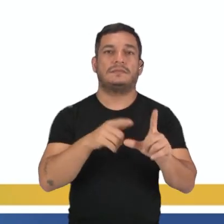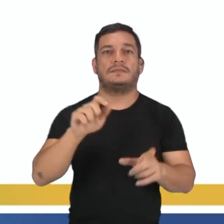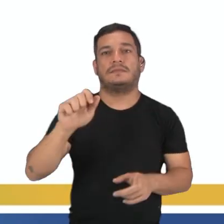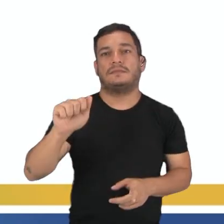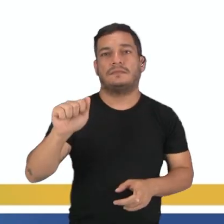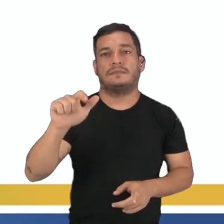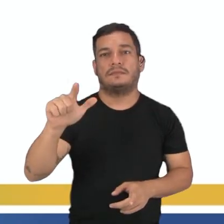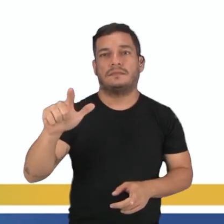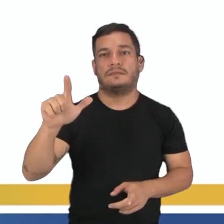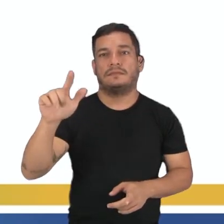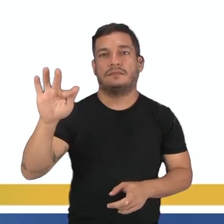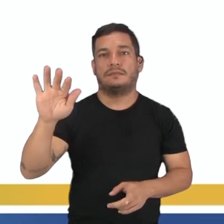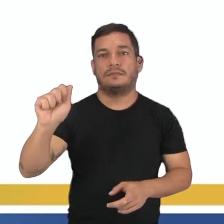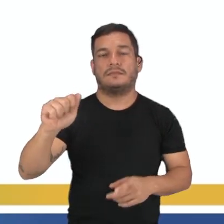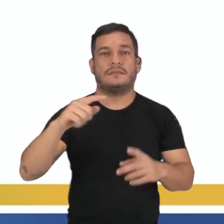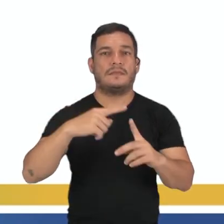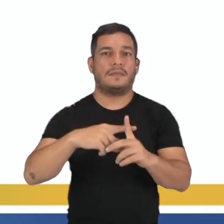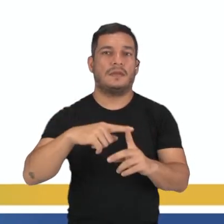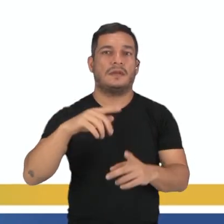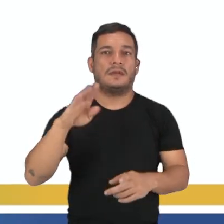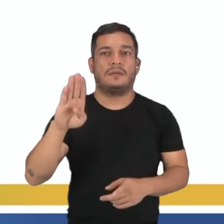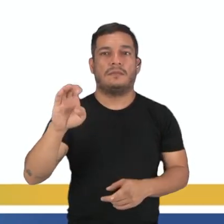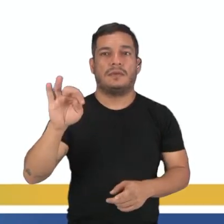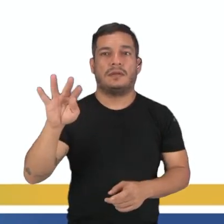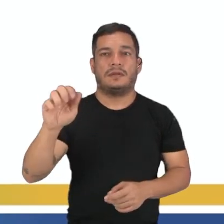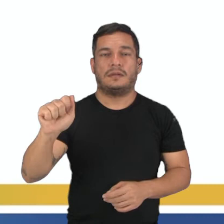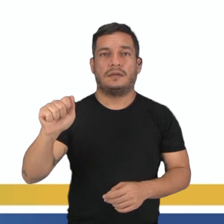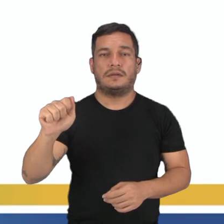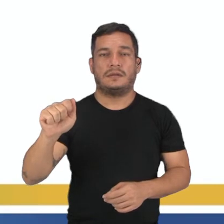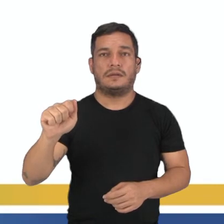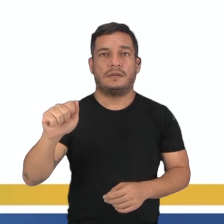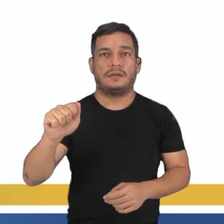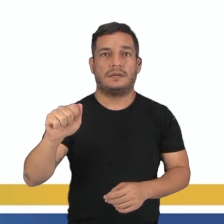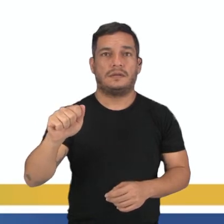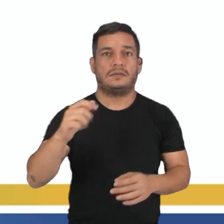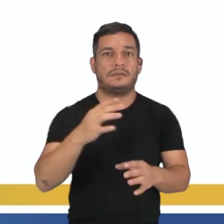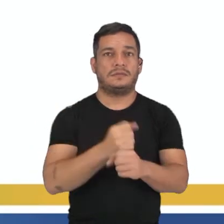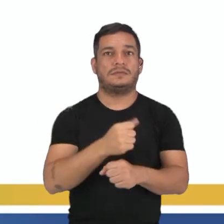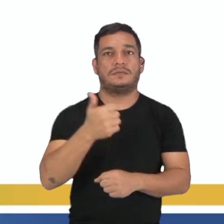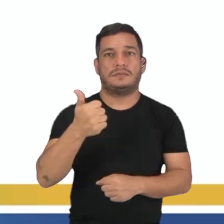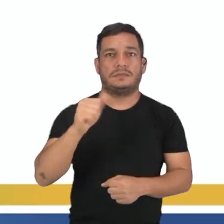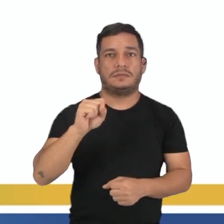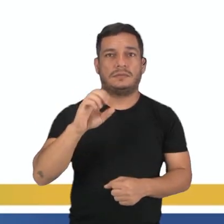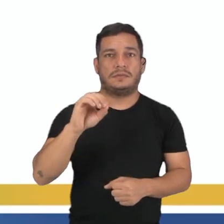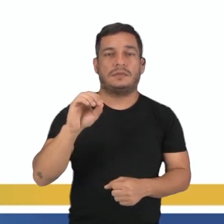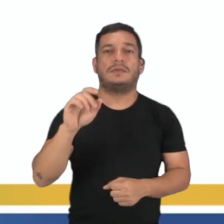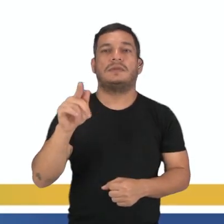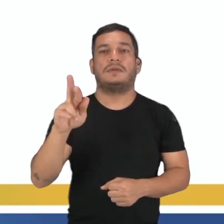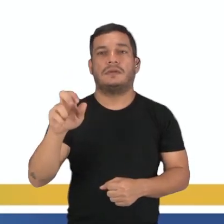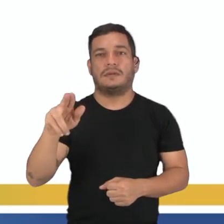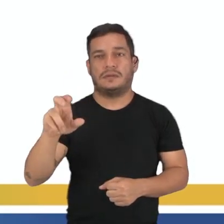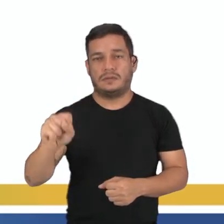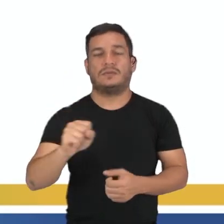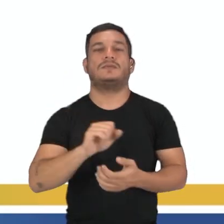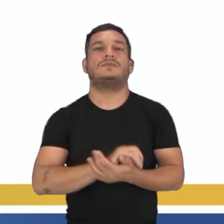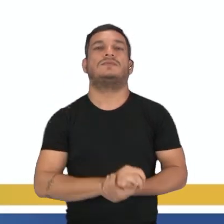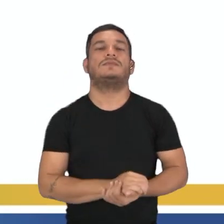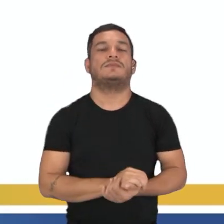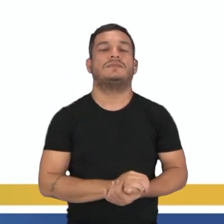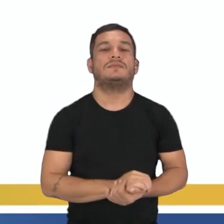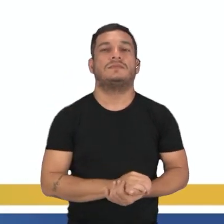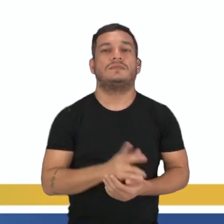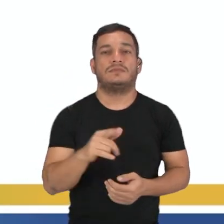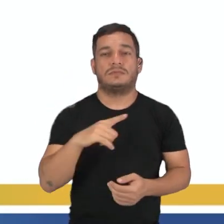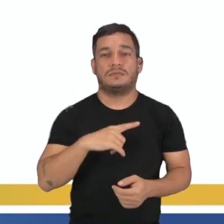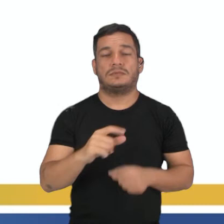alfa, né, mais o ângulo beta, certo? Somam juntos 180 graus, né? Já que eles